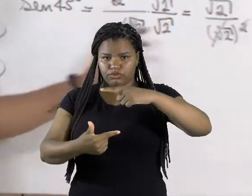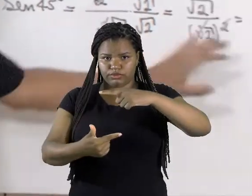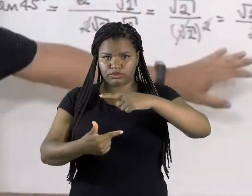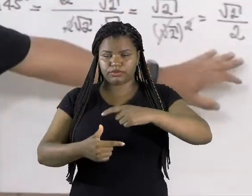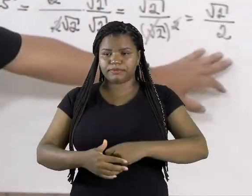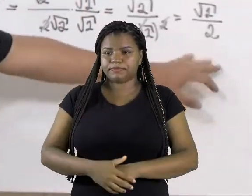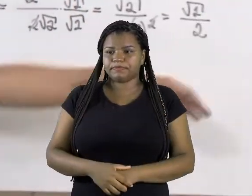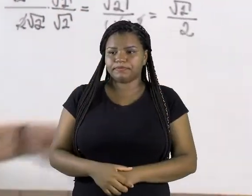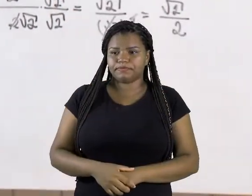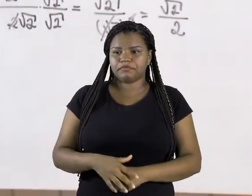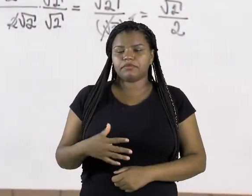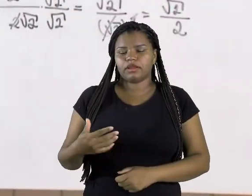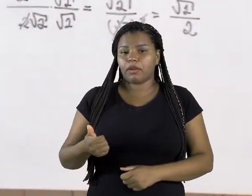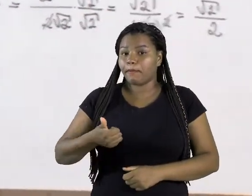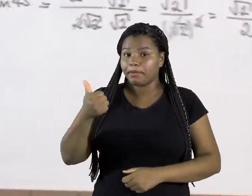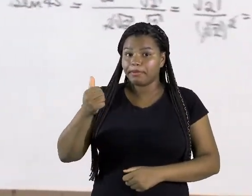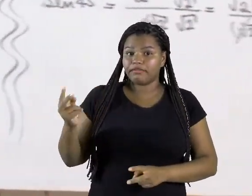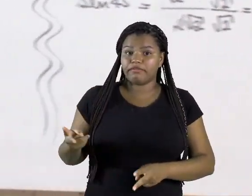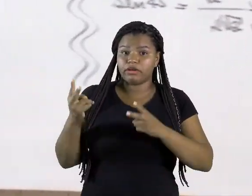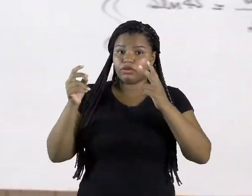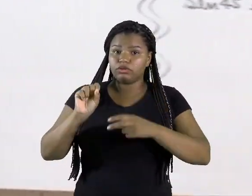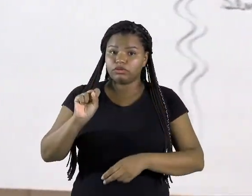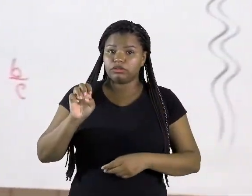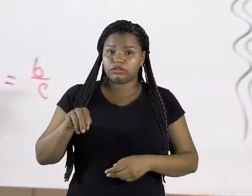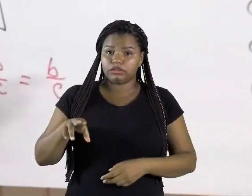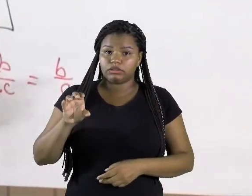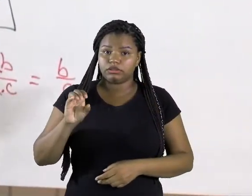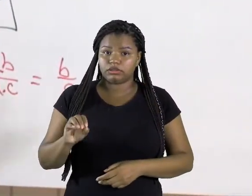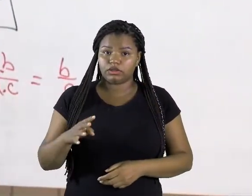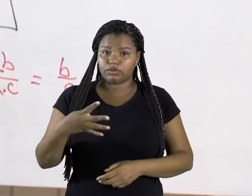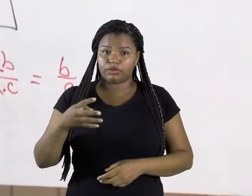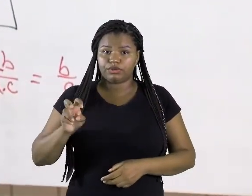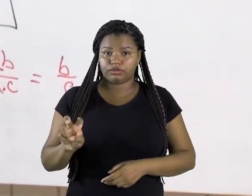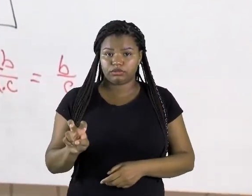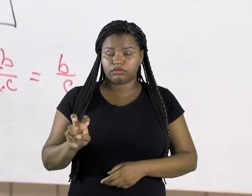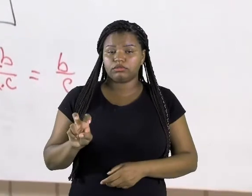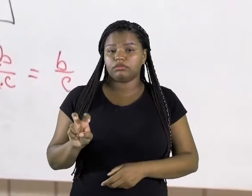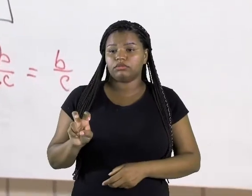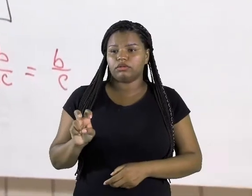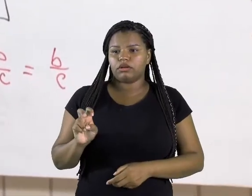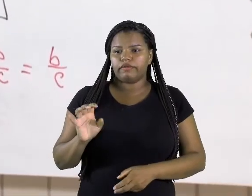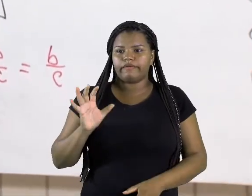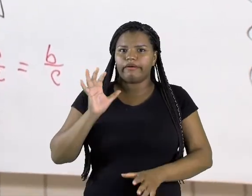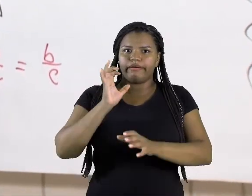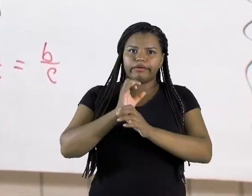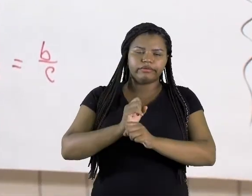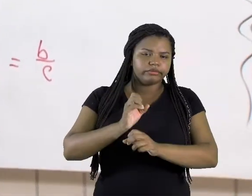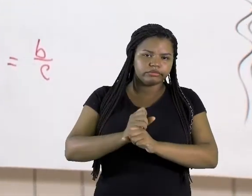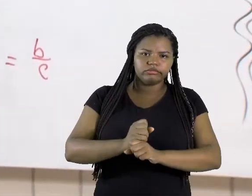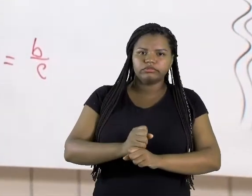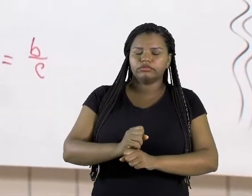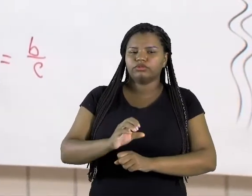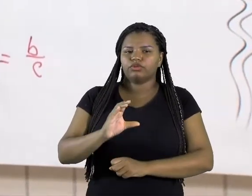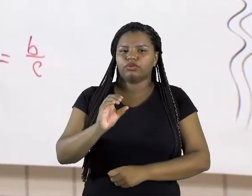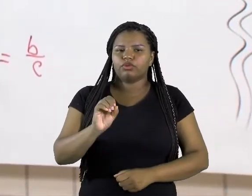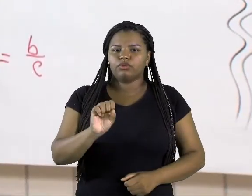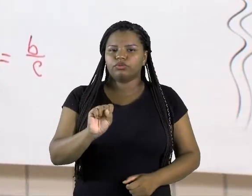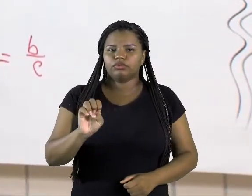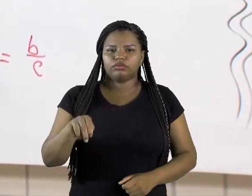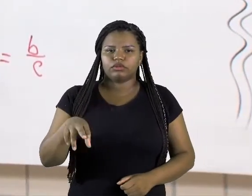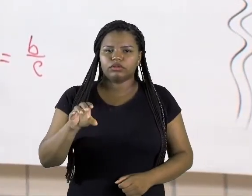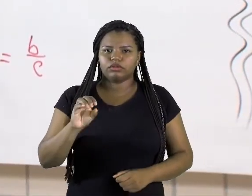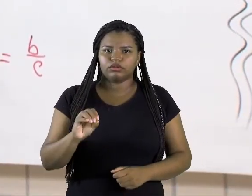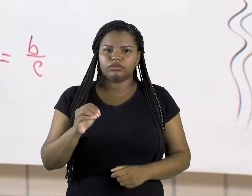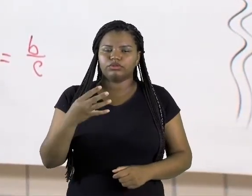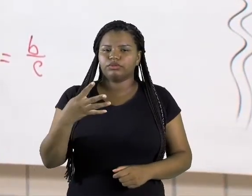de seno de 45. Aqui, eu não vou fazer o cálculo do cosseno de 45, porque se a gente